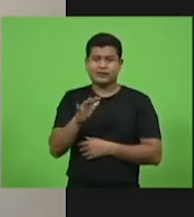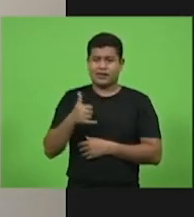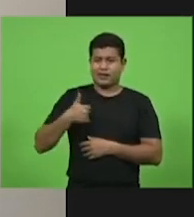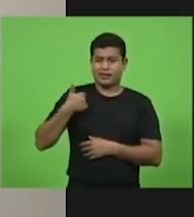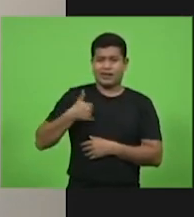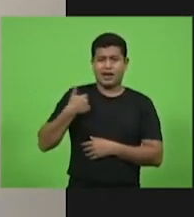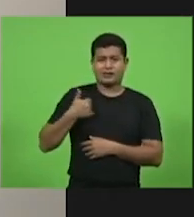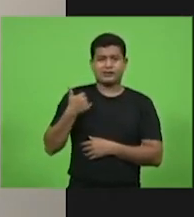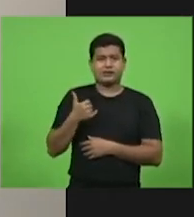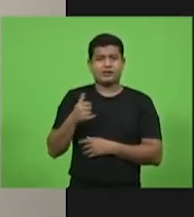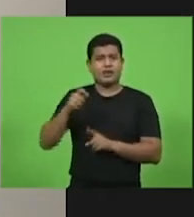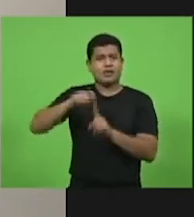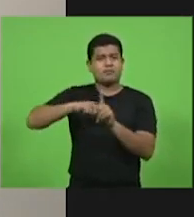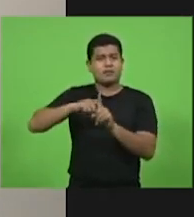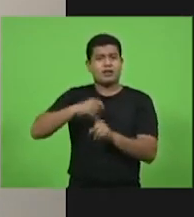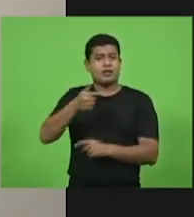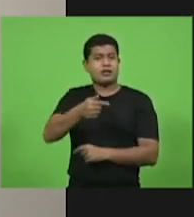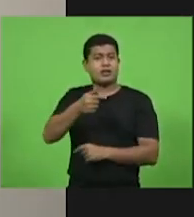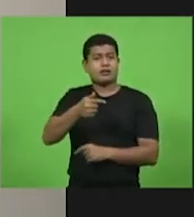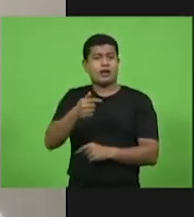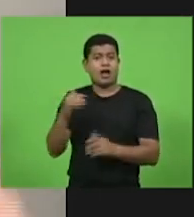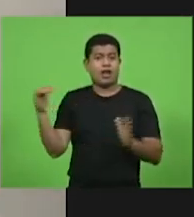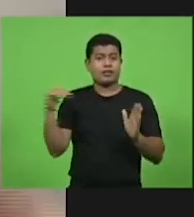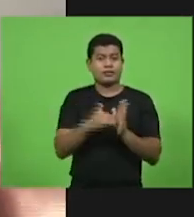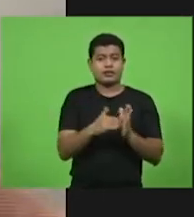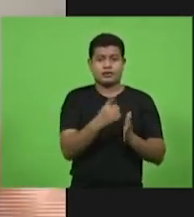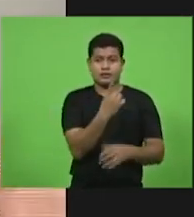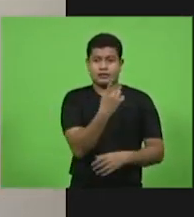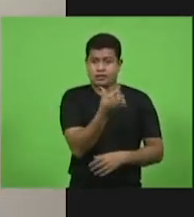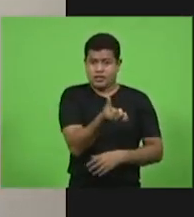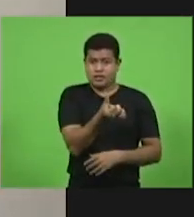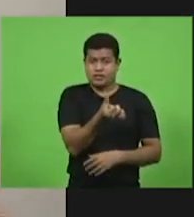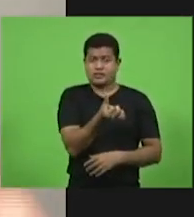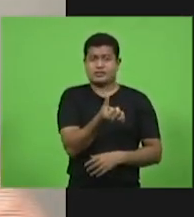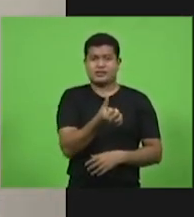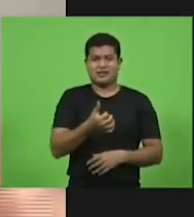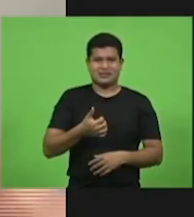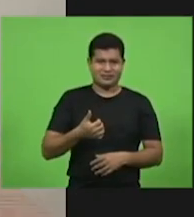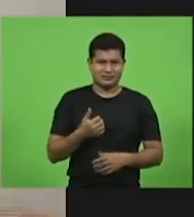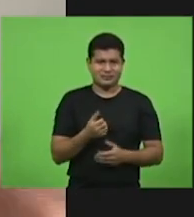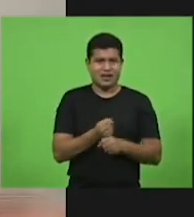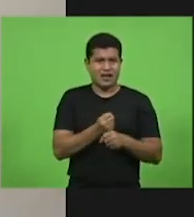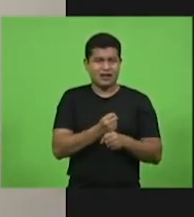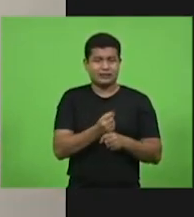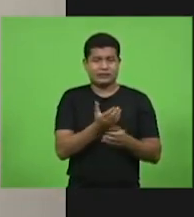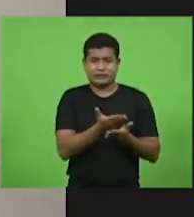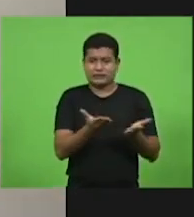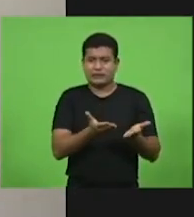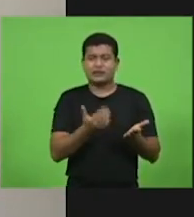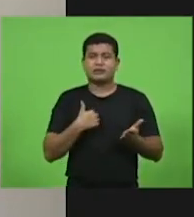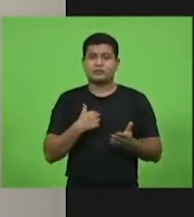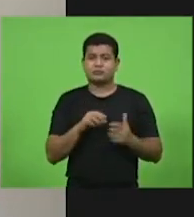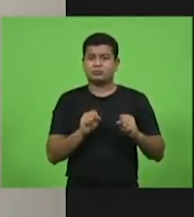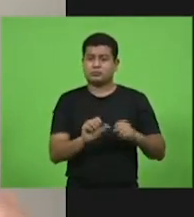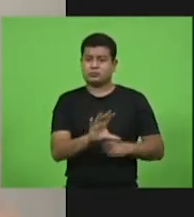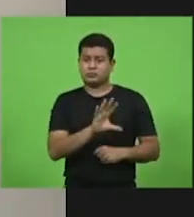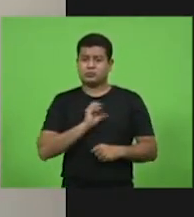meses e 16 anos, infectadas pelo Covid-19